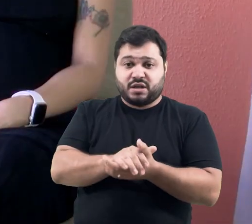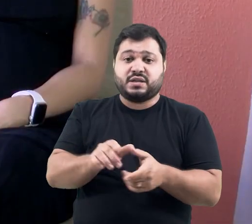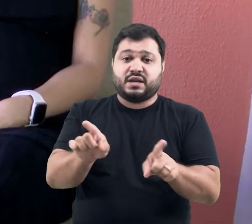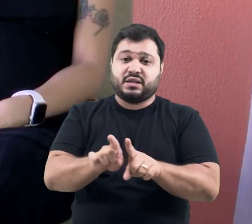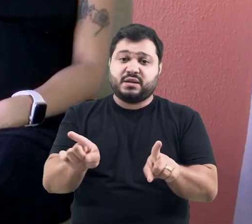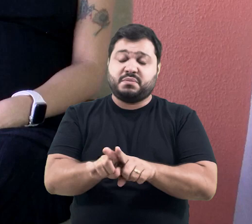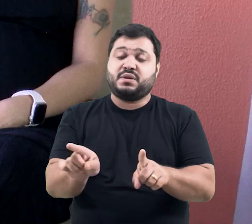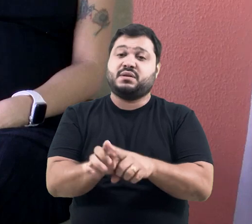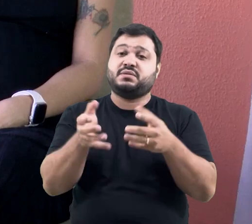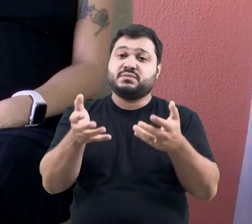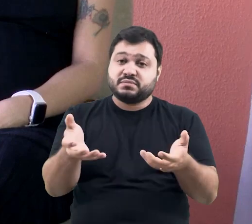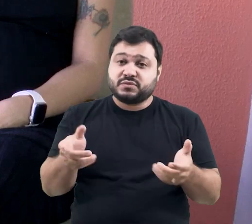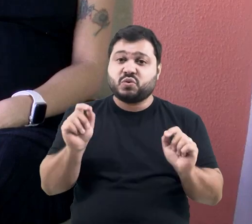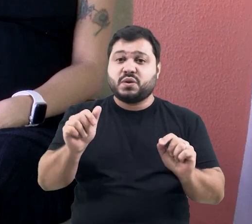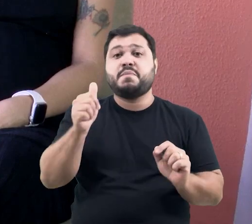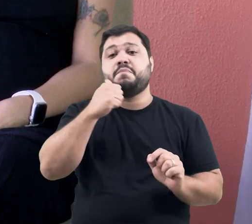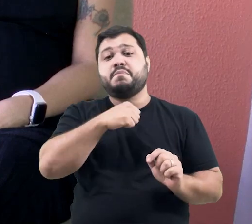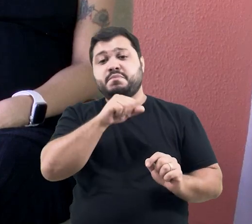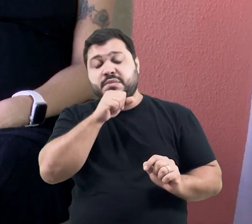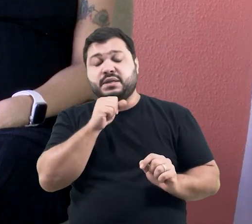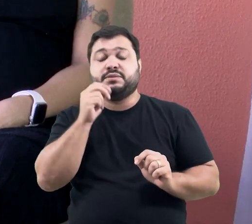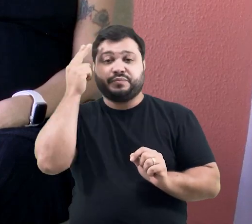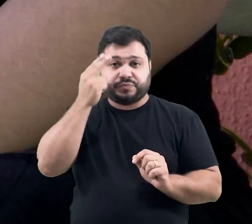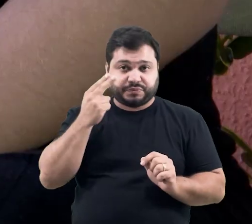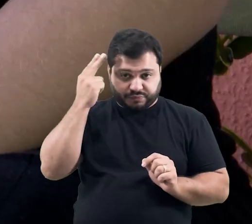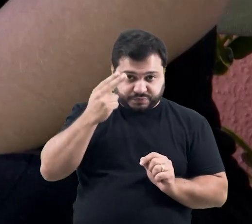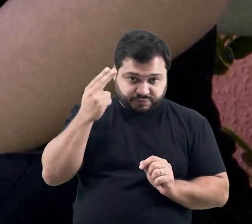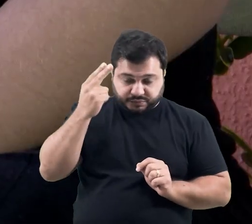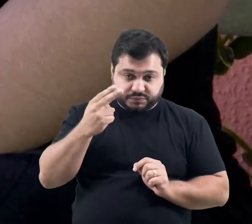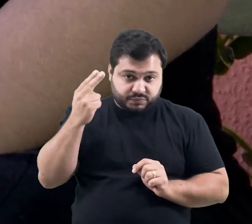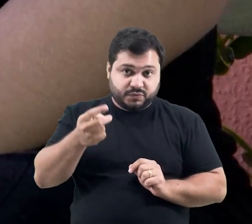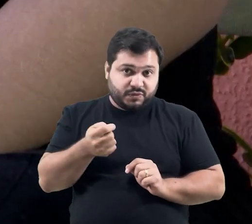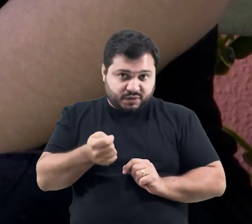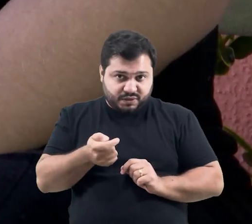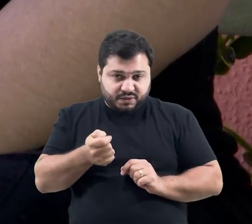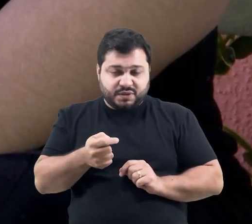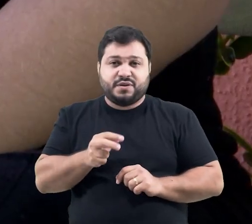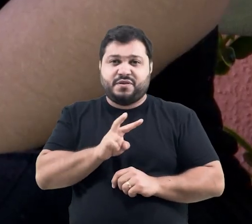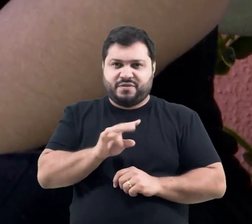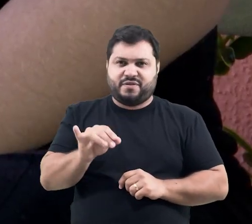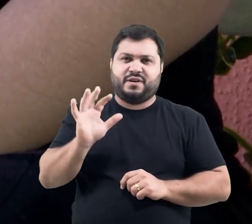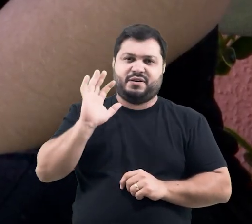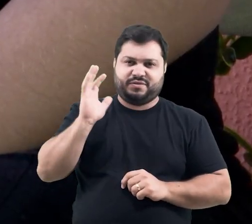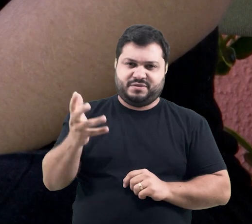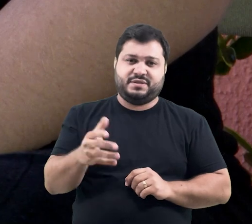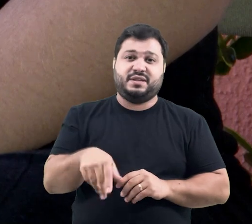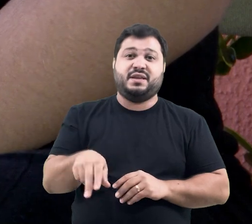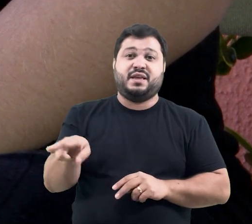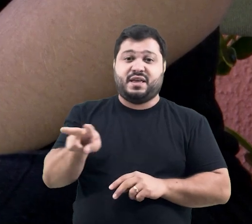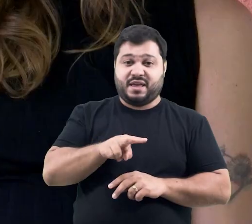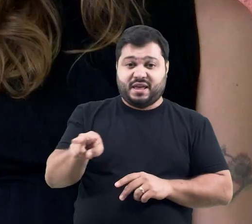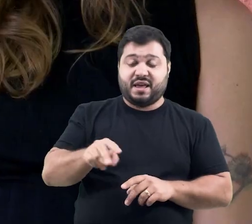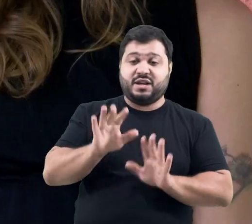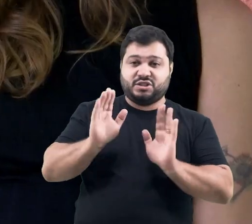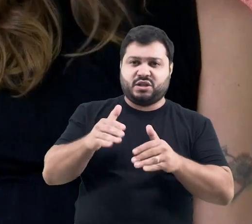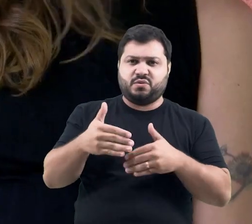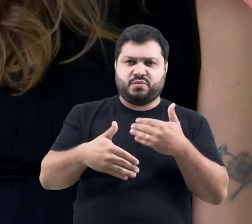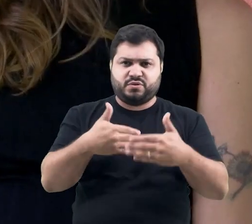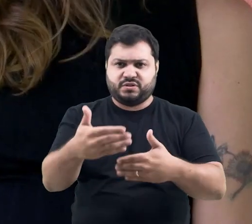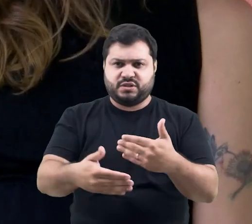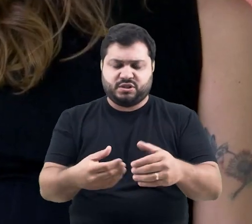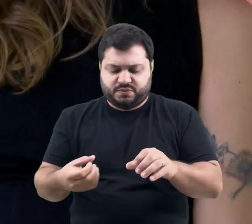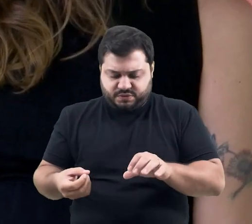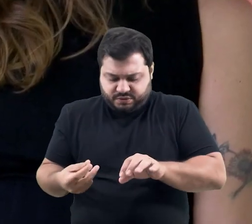de se casar, também floresceu o de ser mãe. Sonho este que está prestes a se realizar. Elas